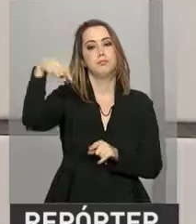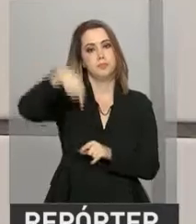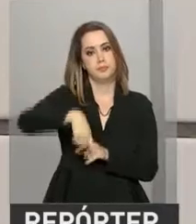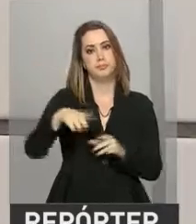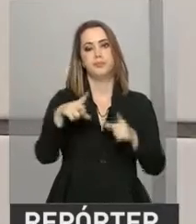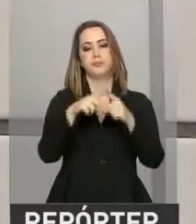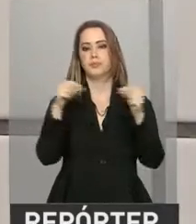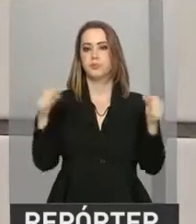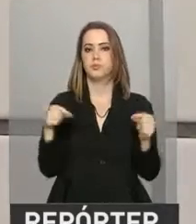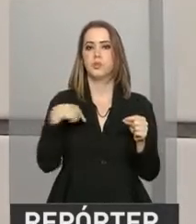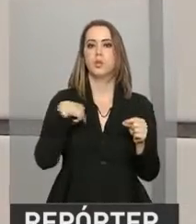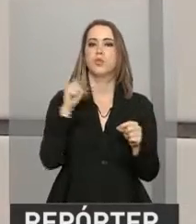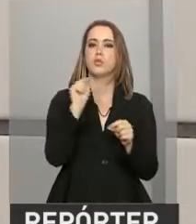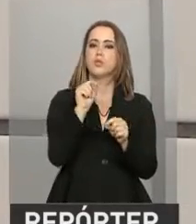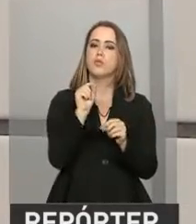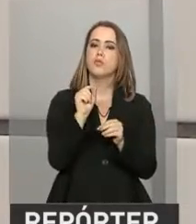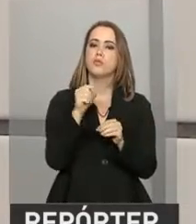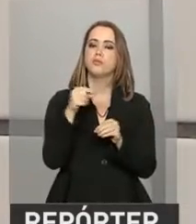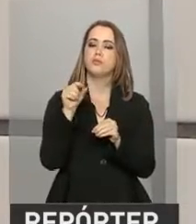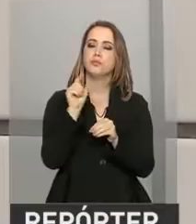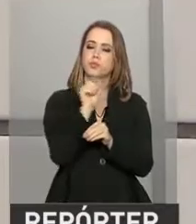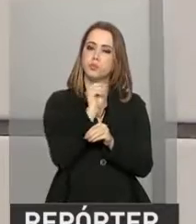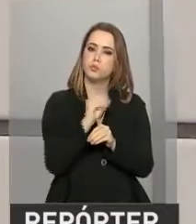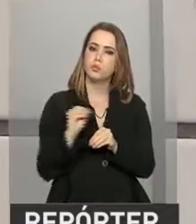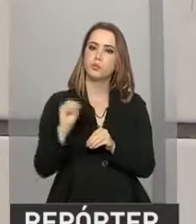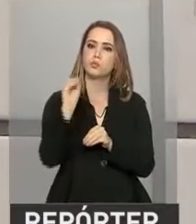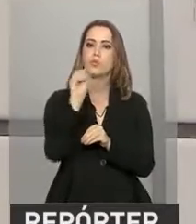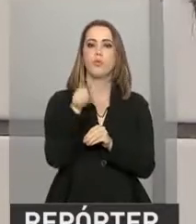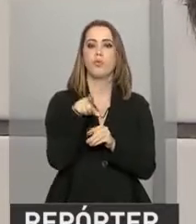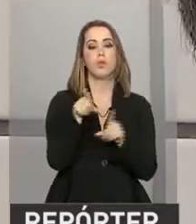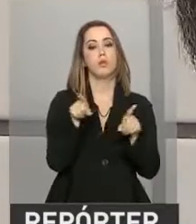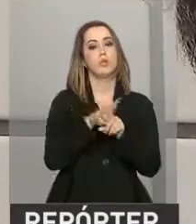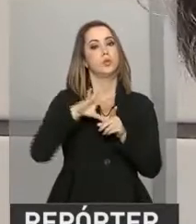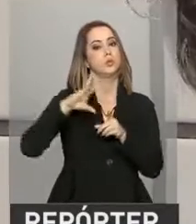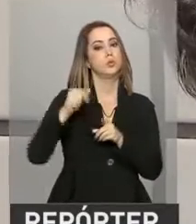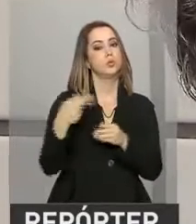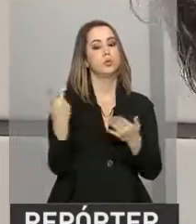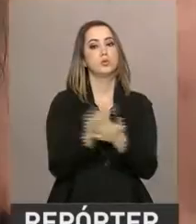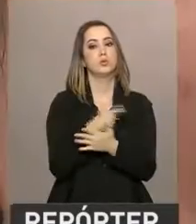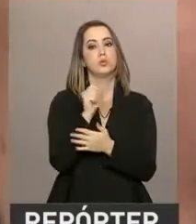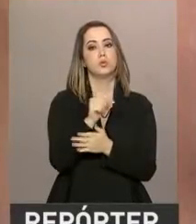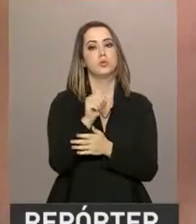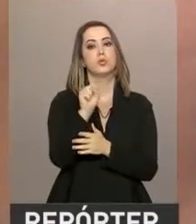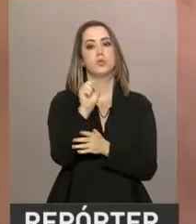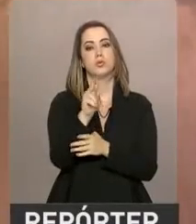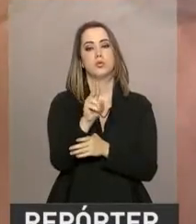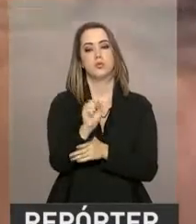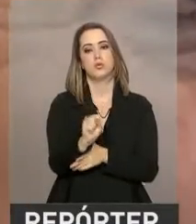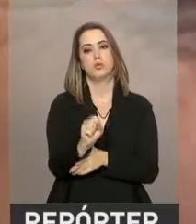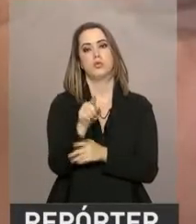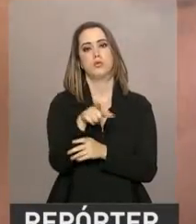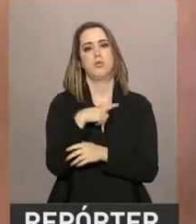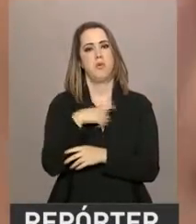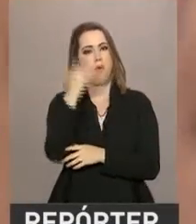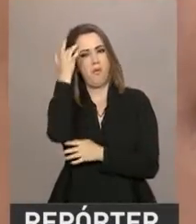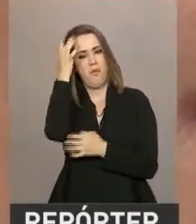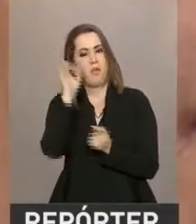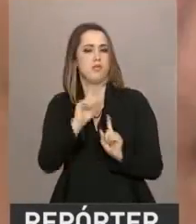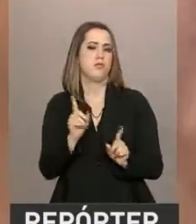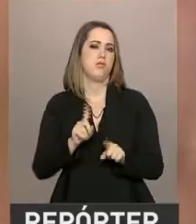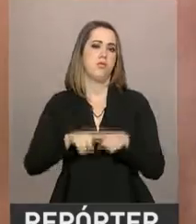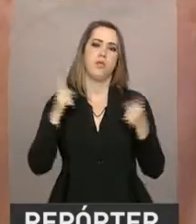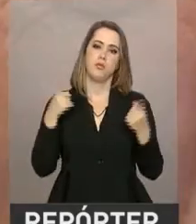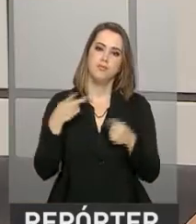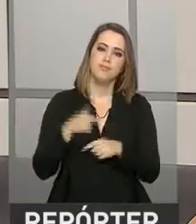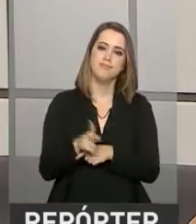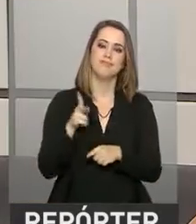Brasília, onde fez boa parte da terapia. Todas as etapas foram pelo SUS. Não tem sido fácil, mas tem dado